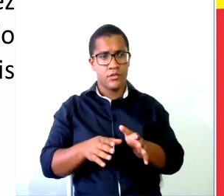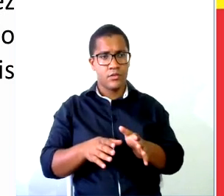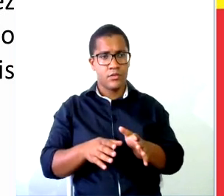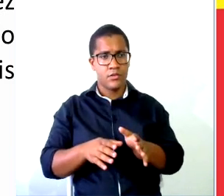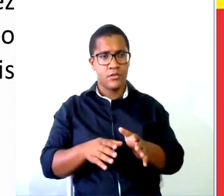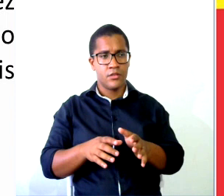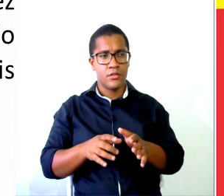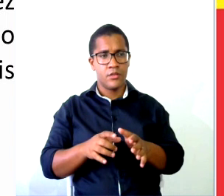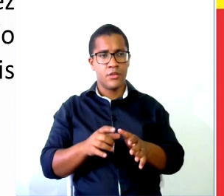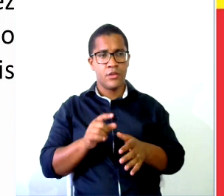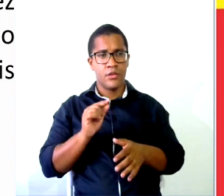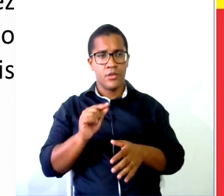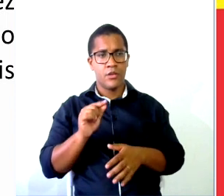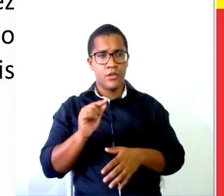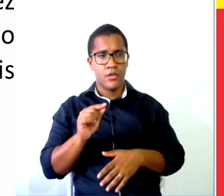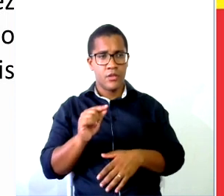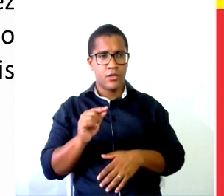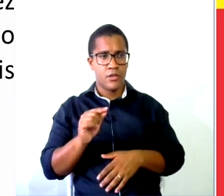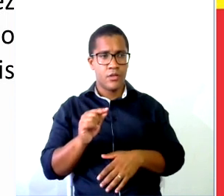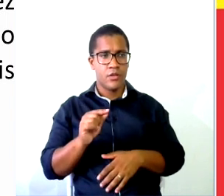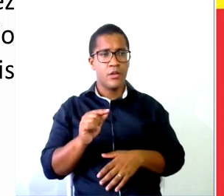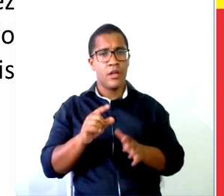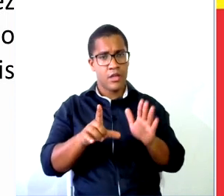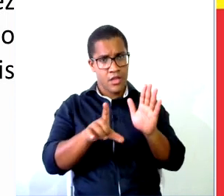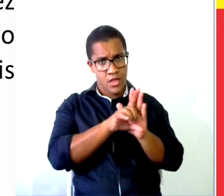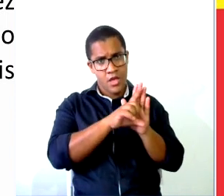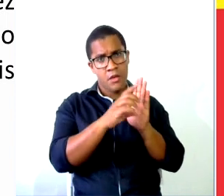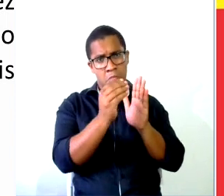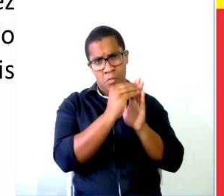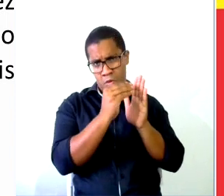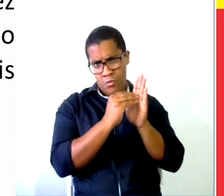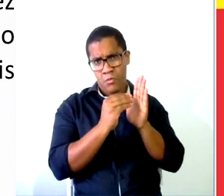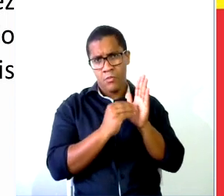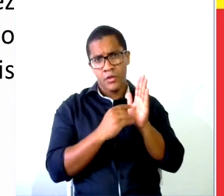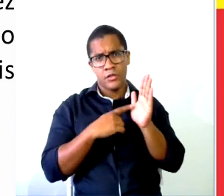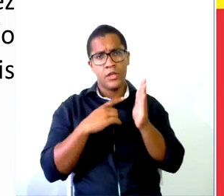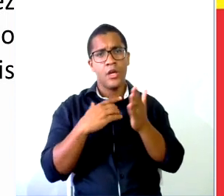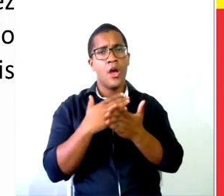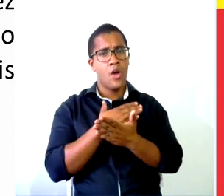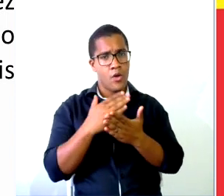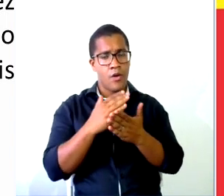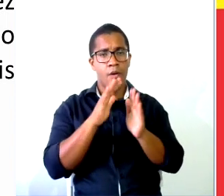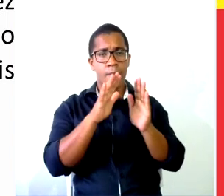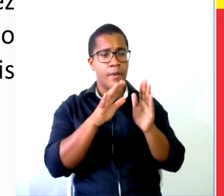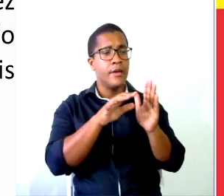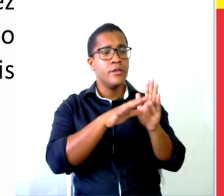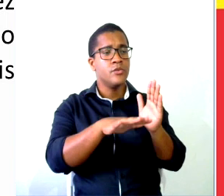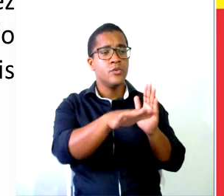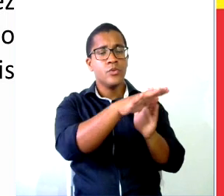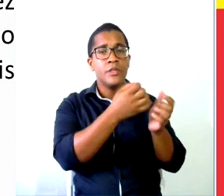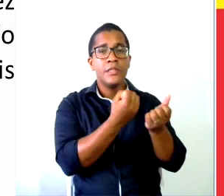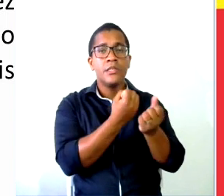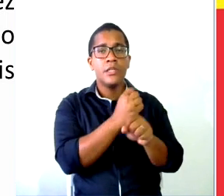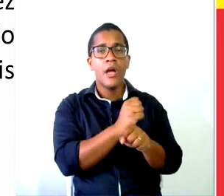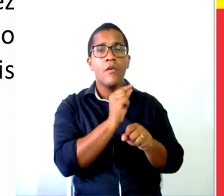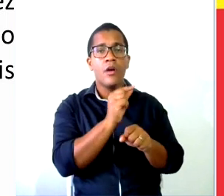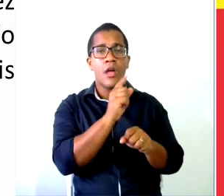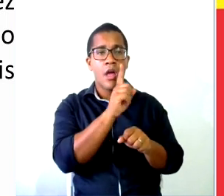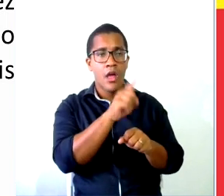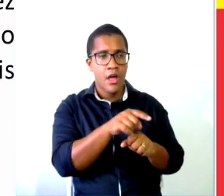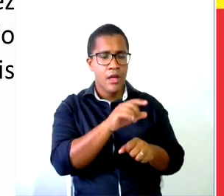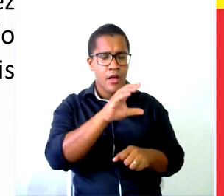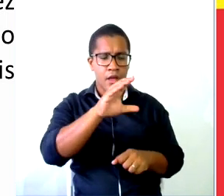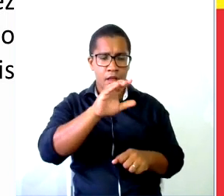leis, os escravos eram considerados apenas habitantes da